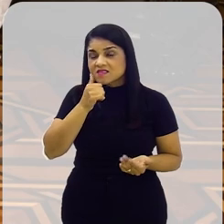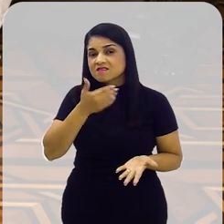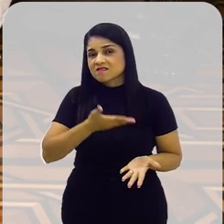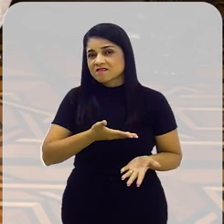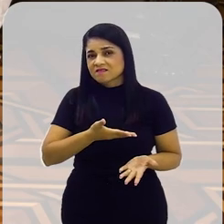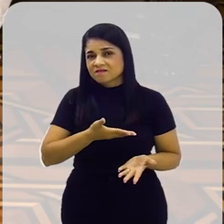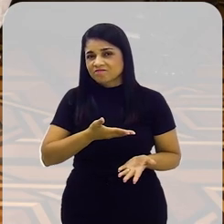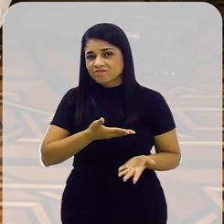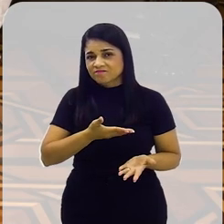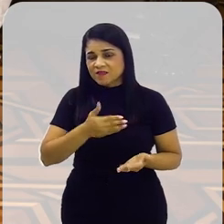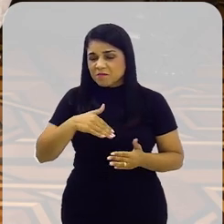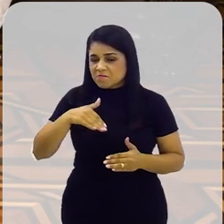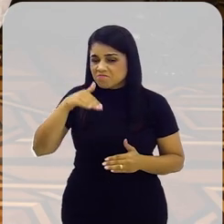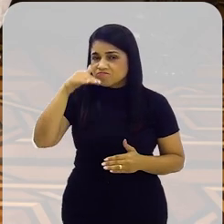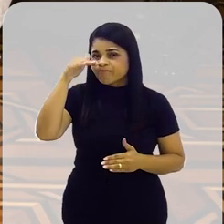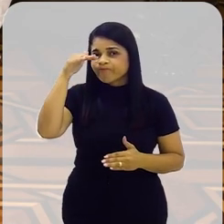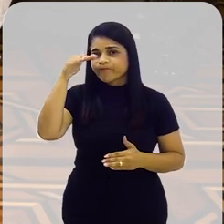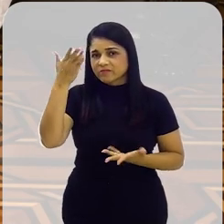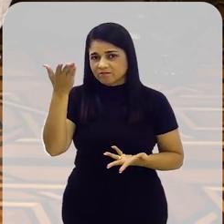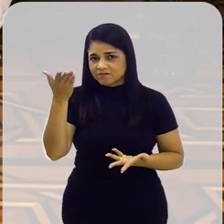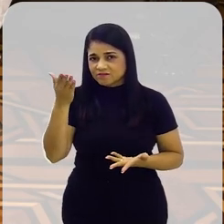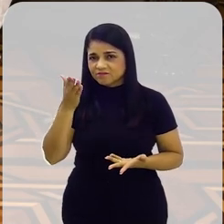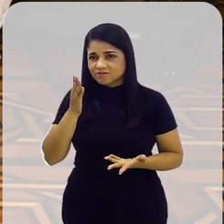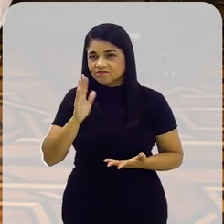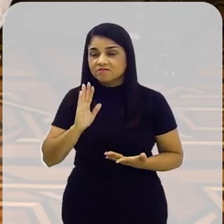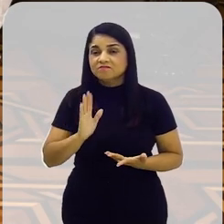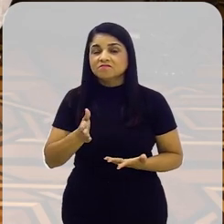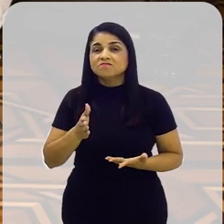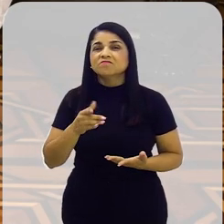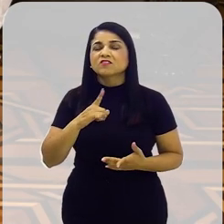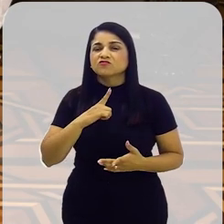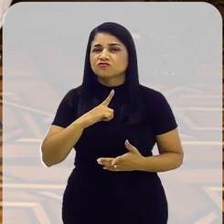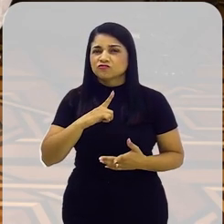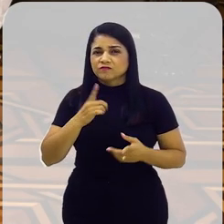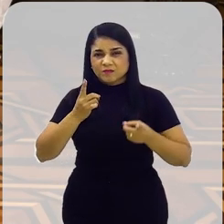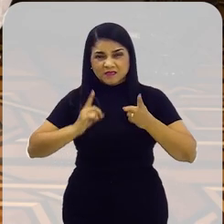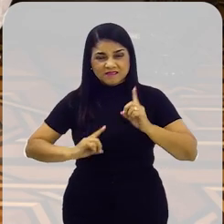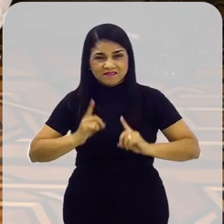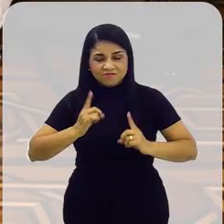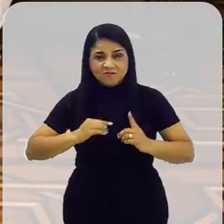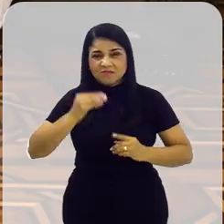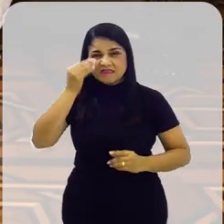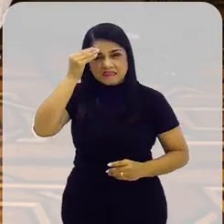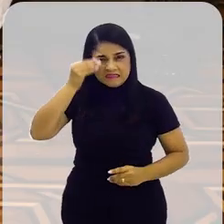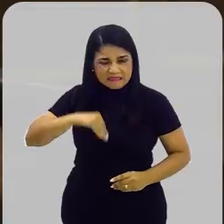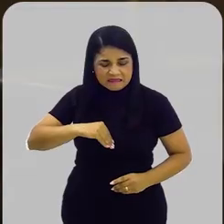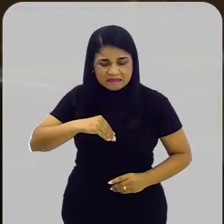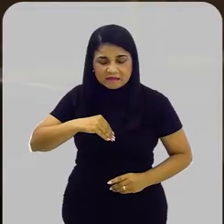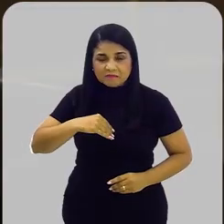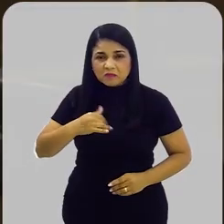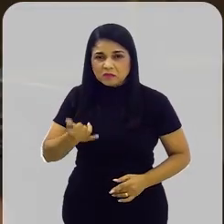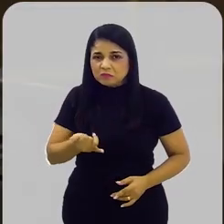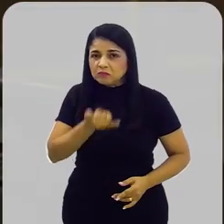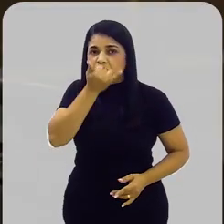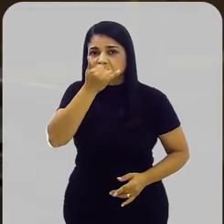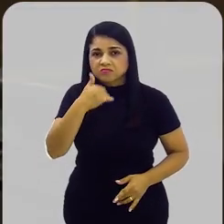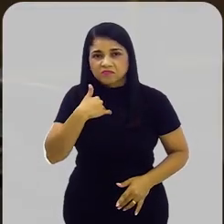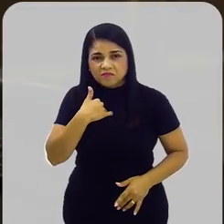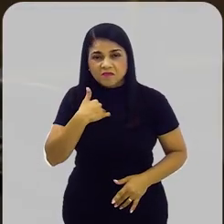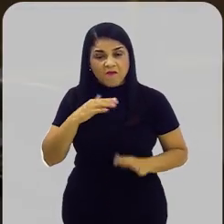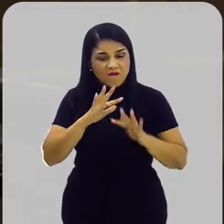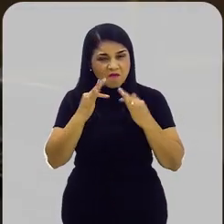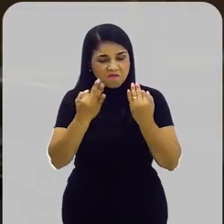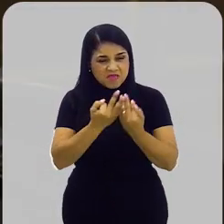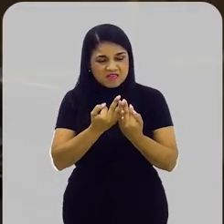adolescência, entrando para a maturidade. Sim, eu tive uma decepção, né, na família, que